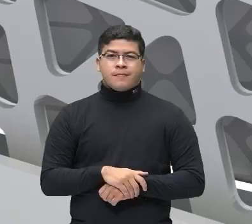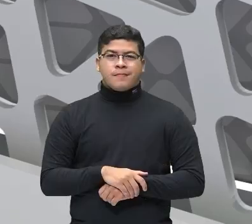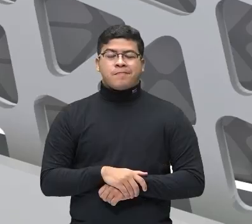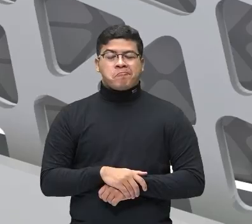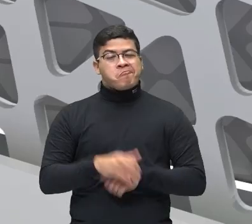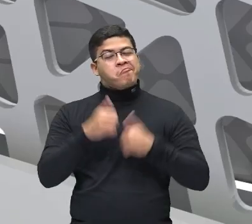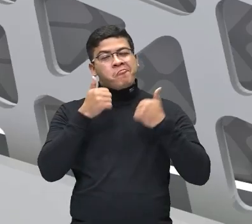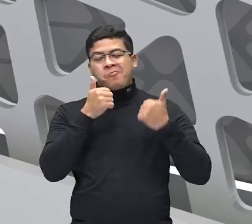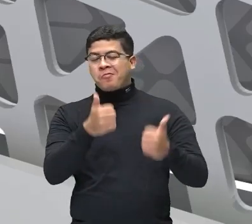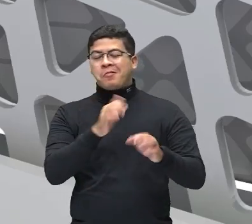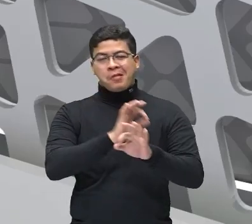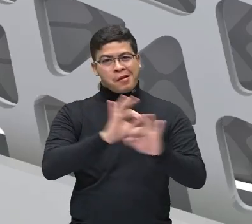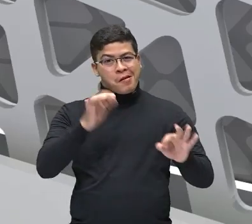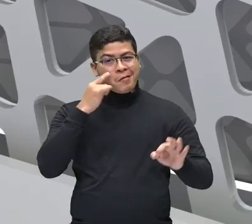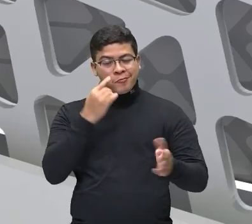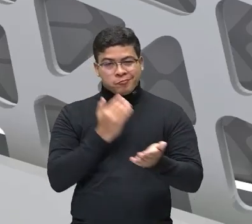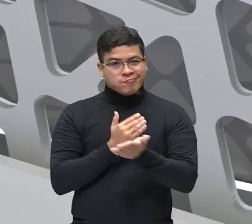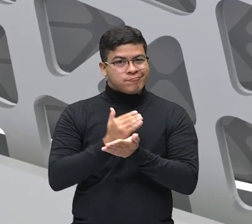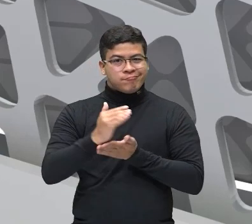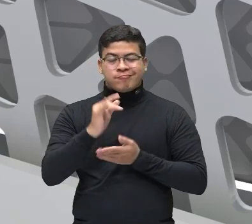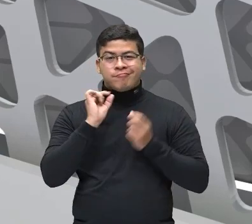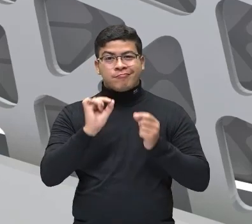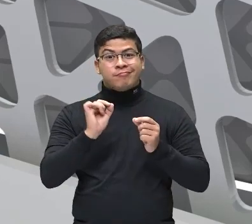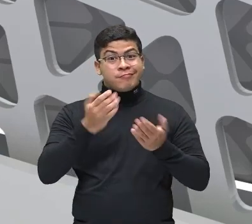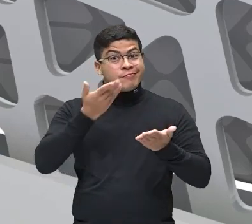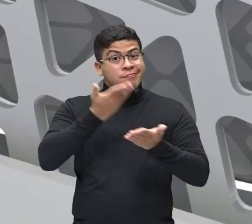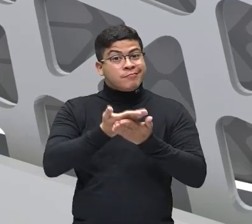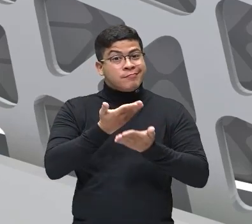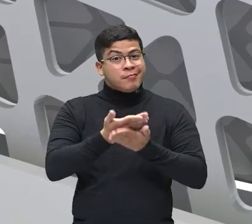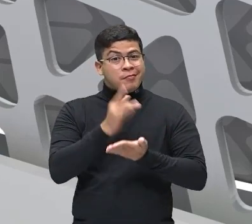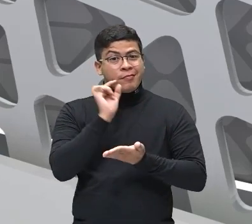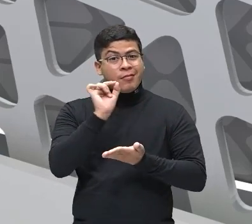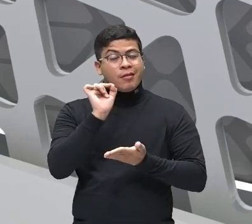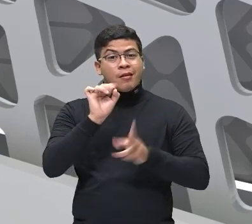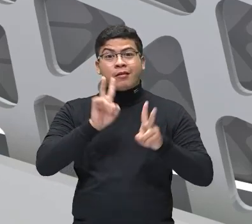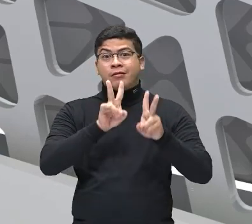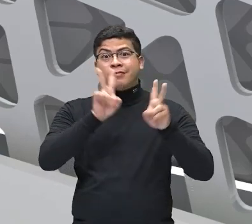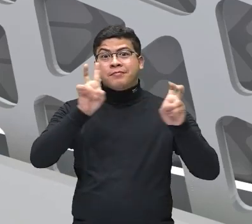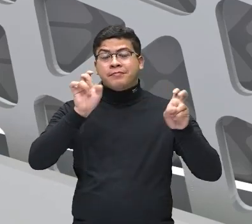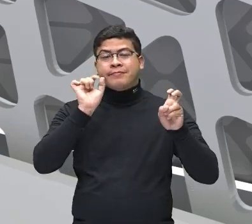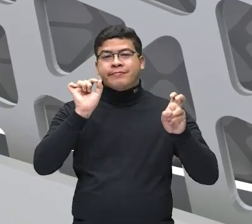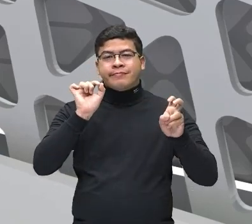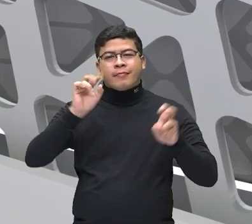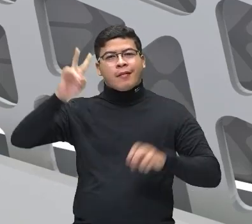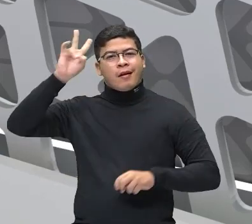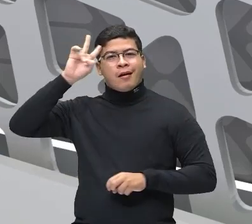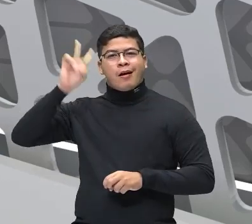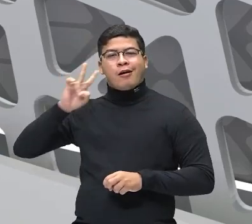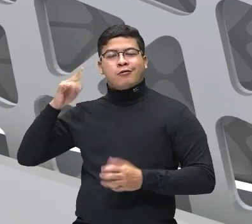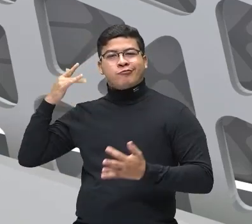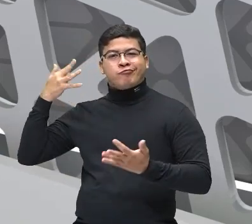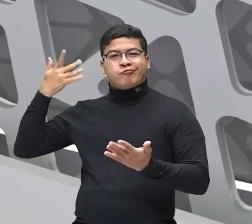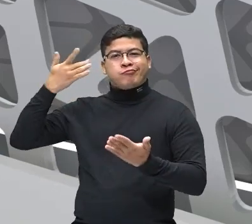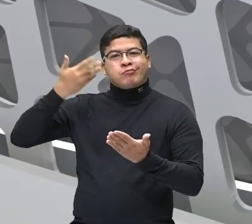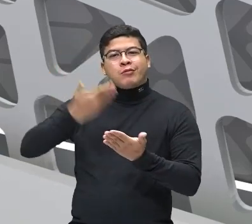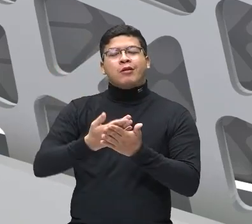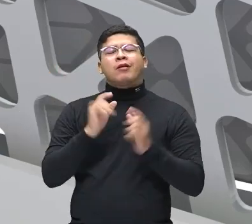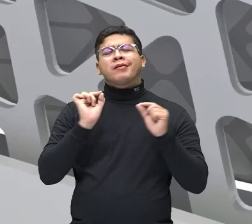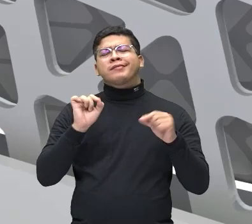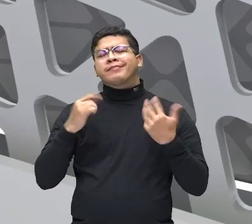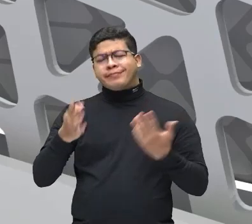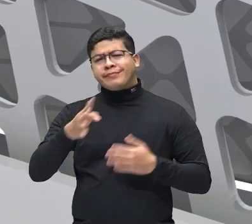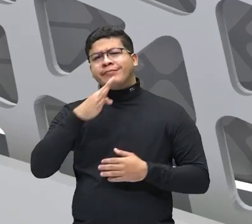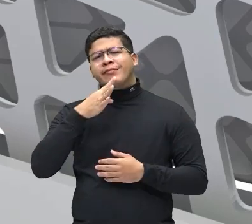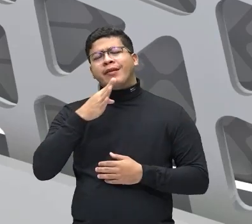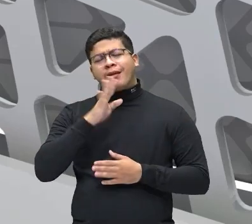Muito bem, vamos dar início à nossa aula, vamos falar sobre a história da vacinação. Nós sabemos